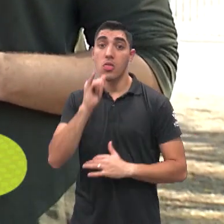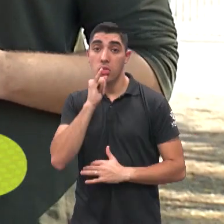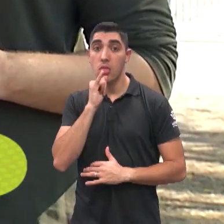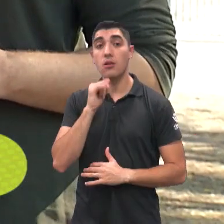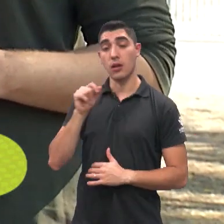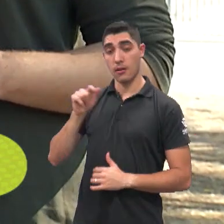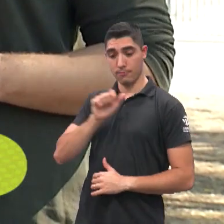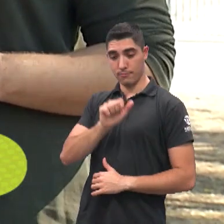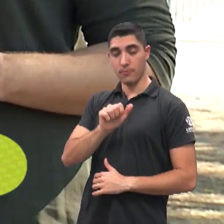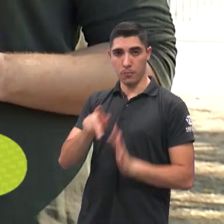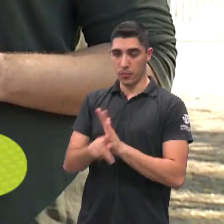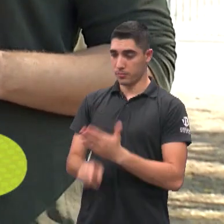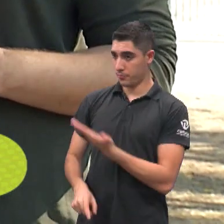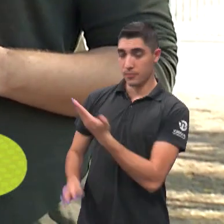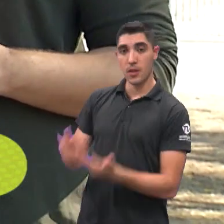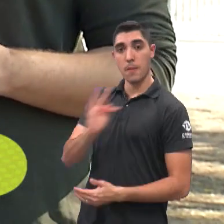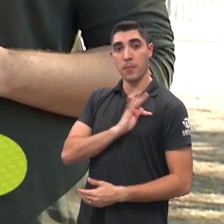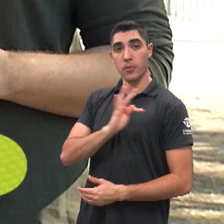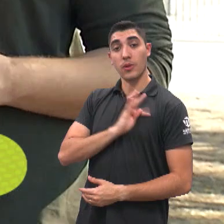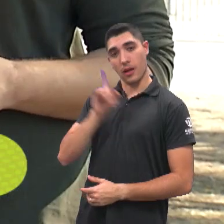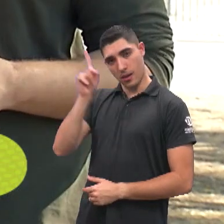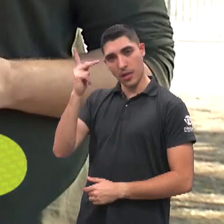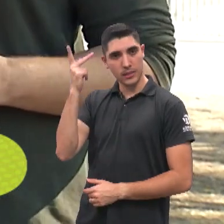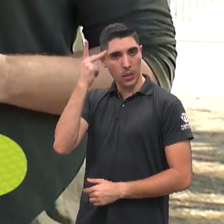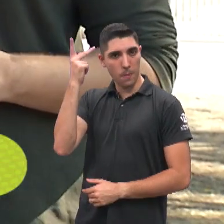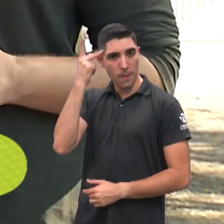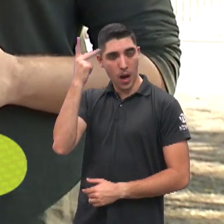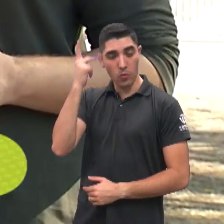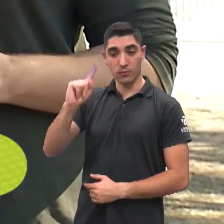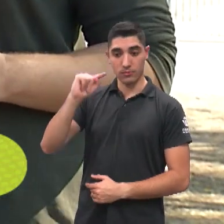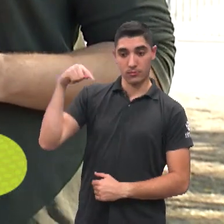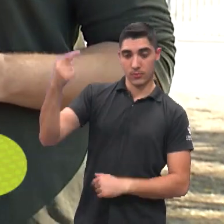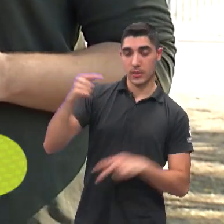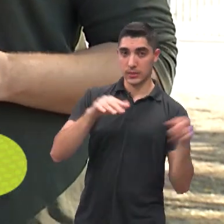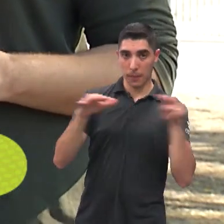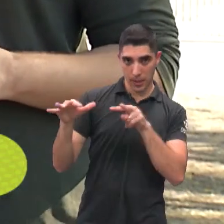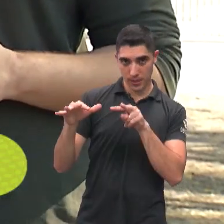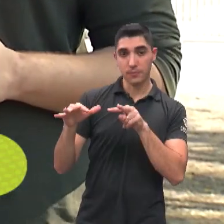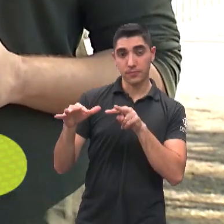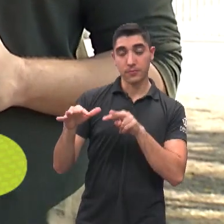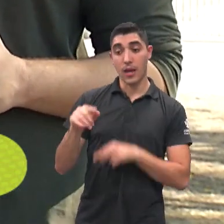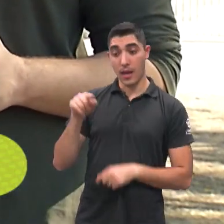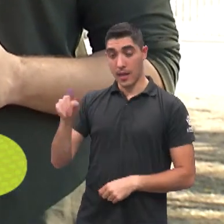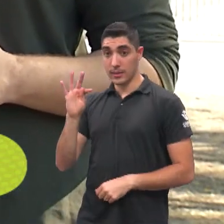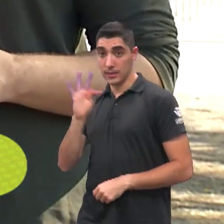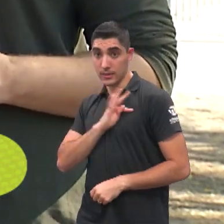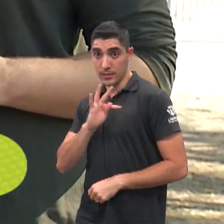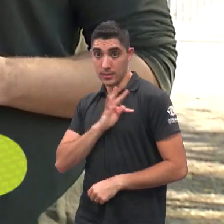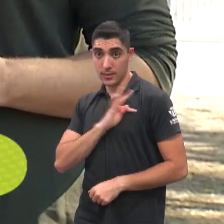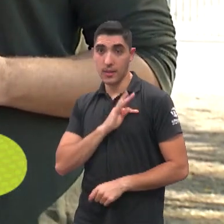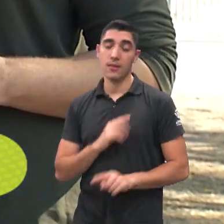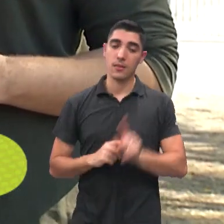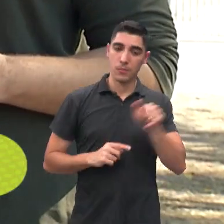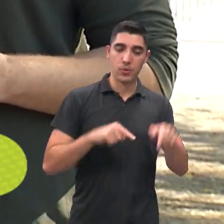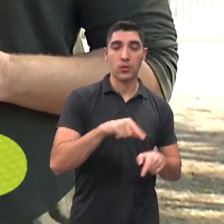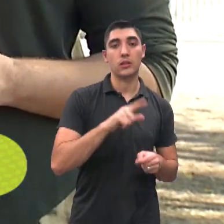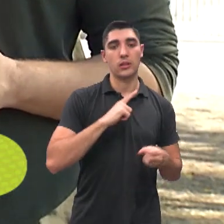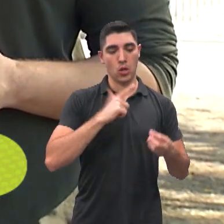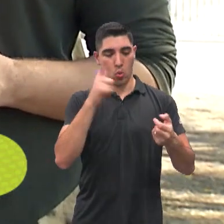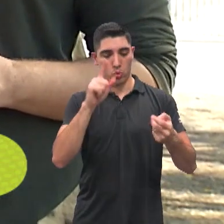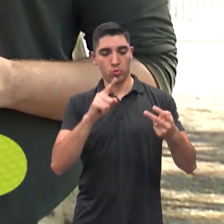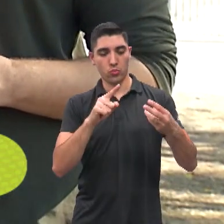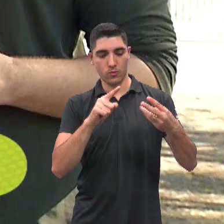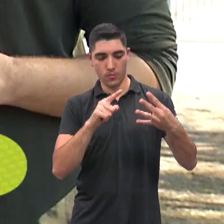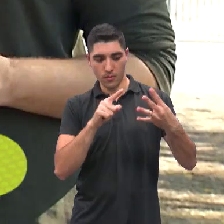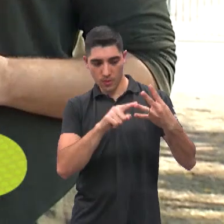Portuguesa, que será realizado lá em São Paulo na semana que vem. Além deste jogo contra a Lusa, outros 2 amistosos já estão marcados,